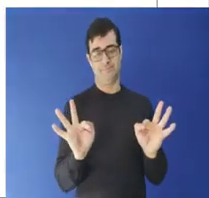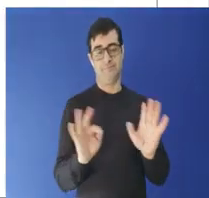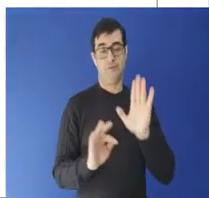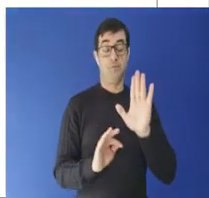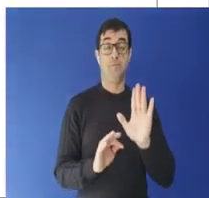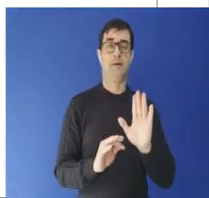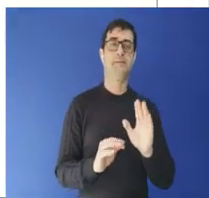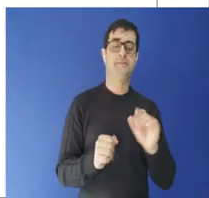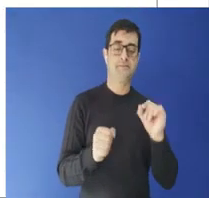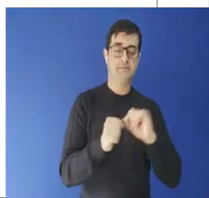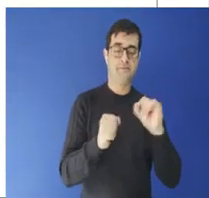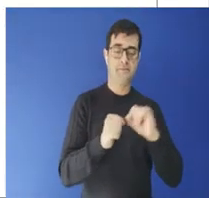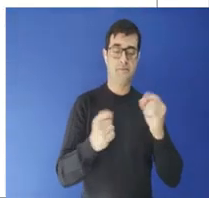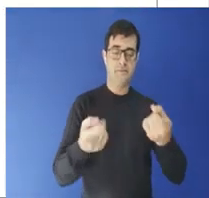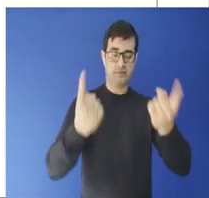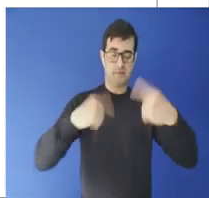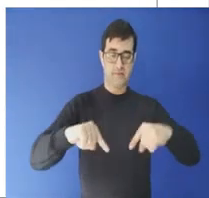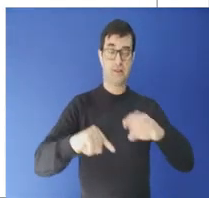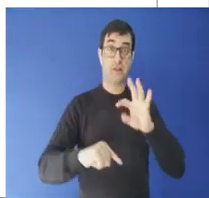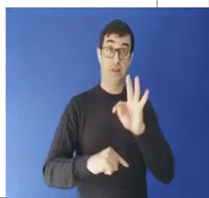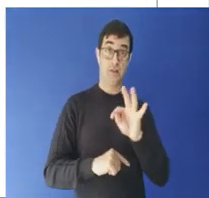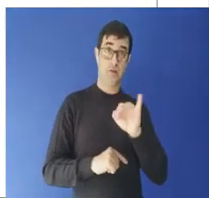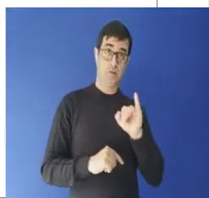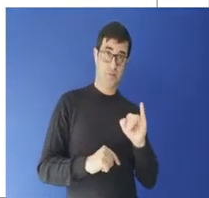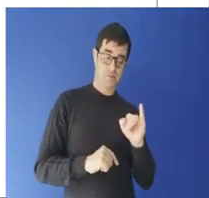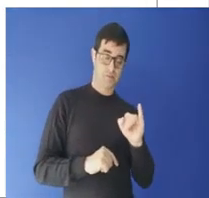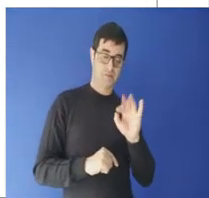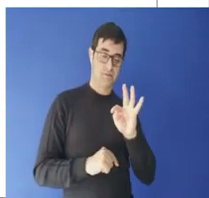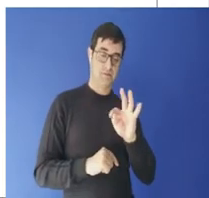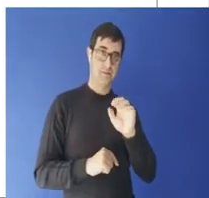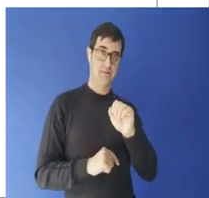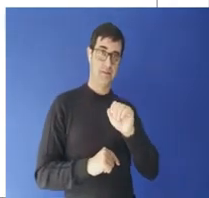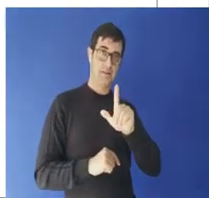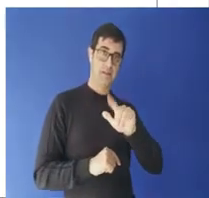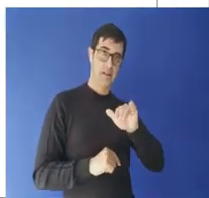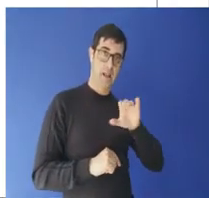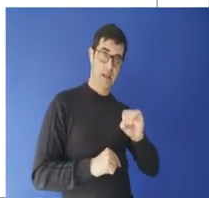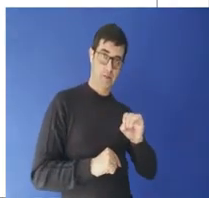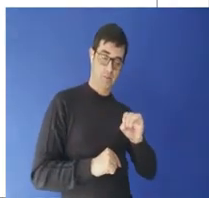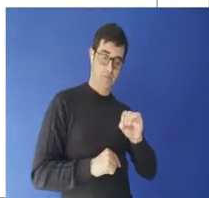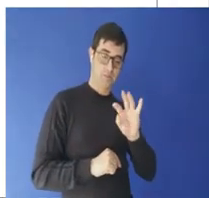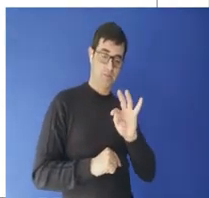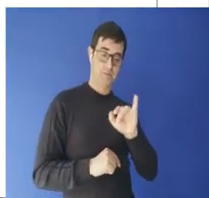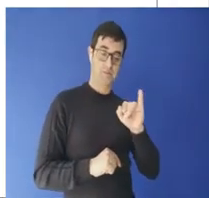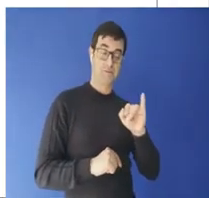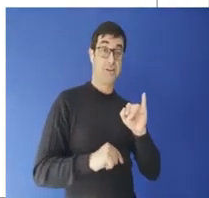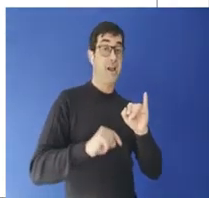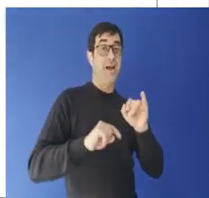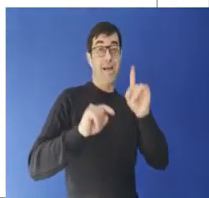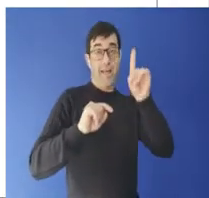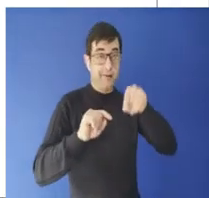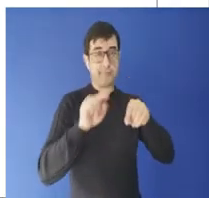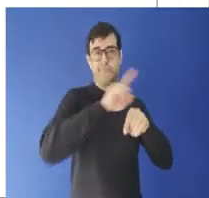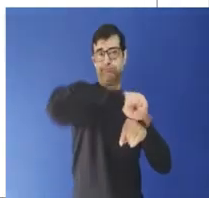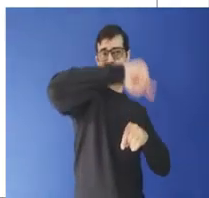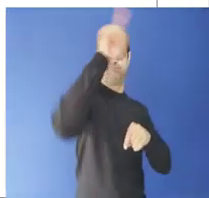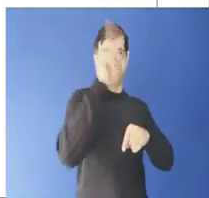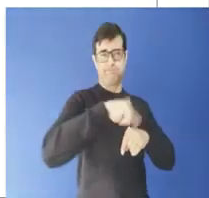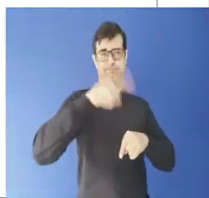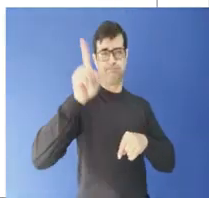Mas imagina se eu for fazer aqui, né, do talho. Vai ser extremamente grande a distribuição. Então